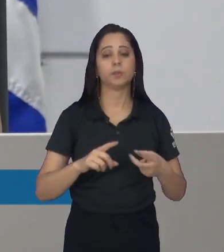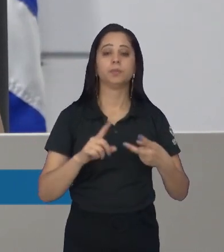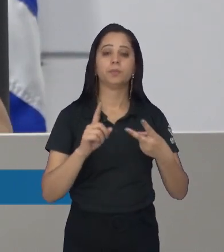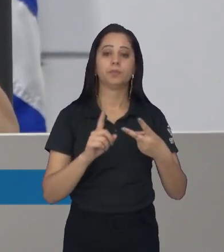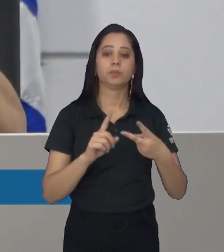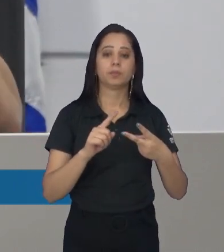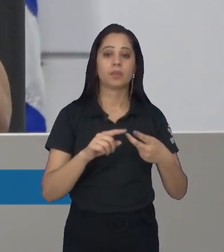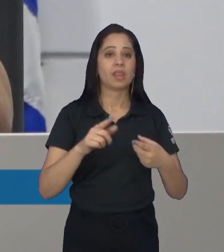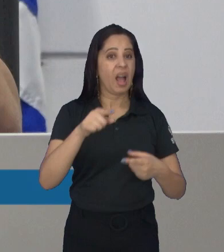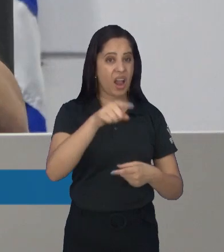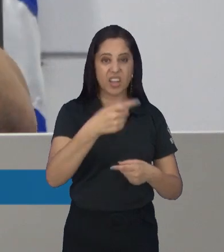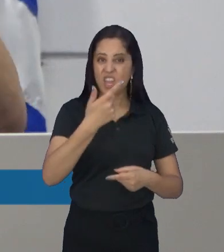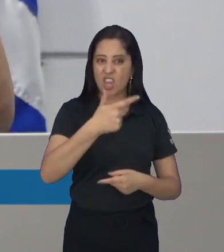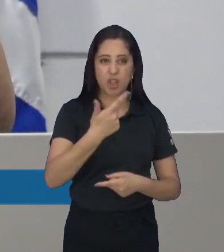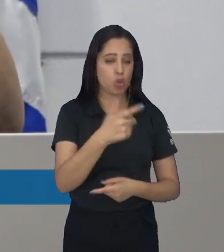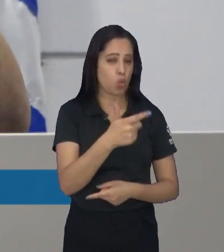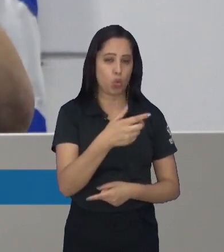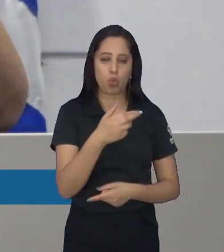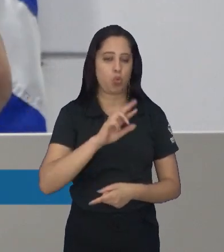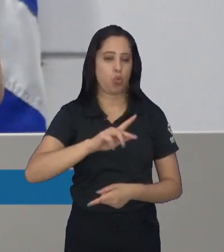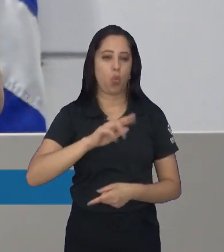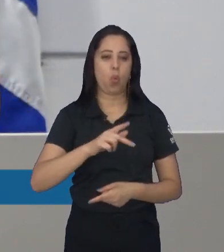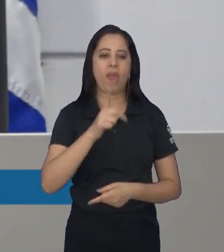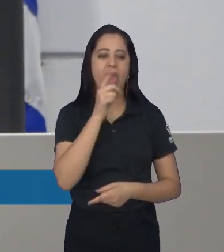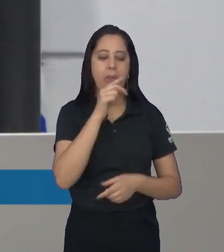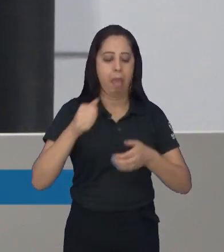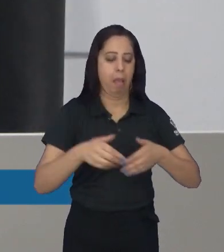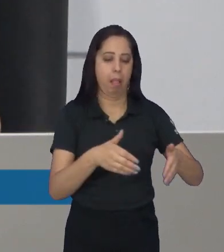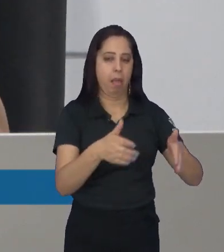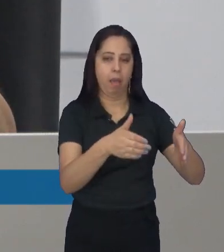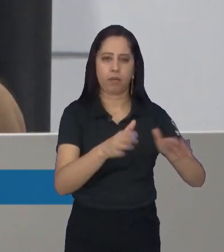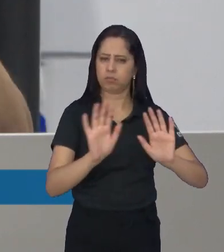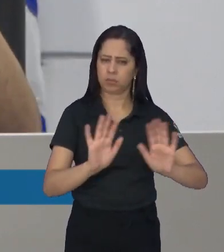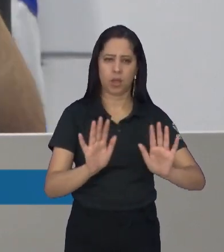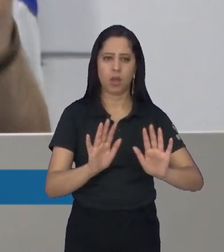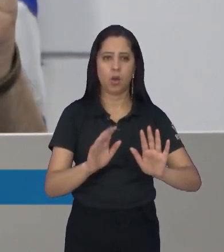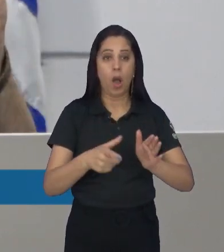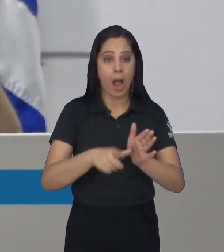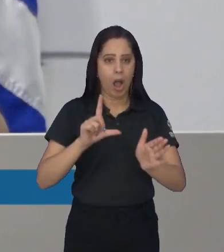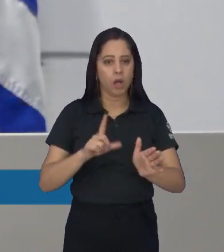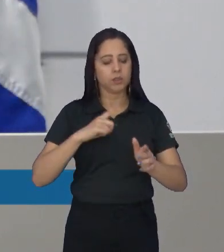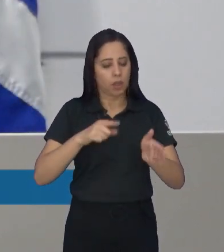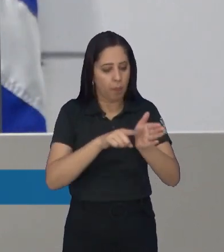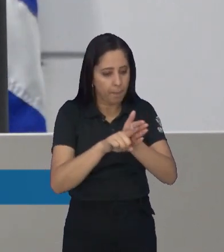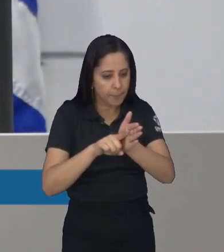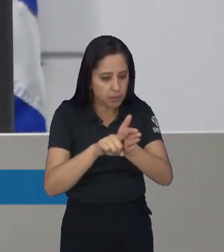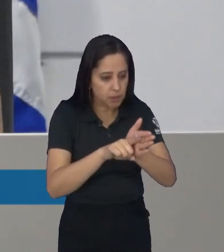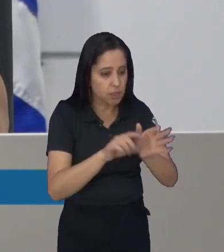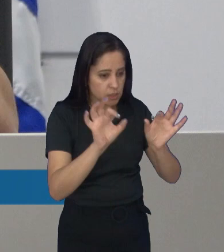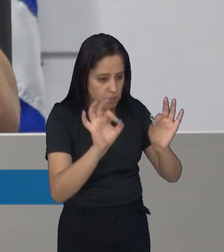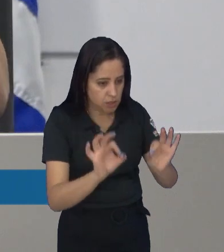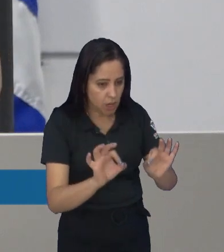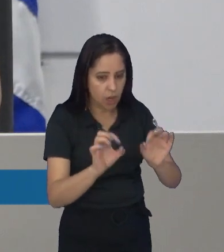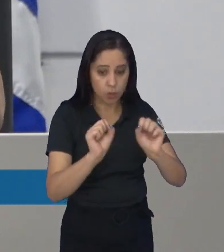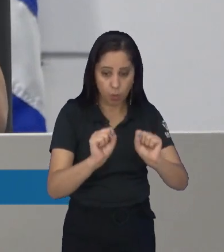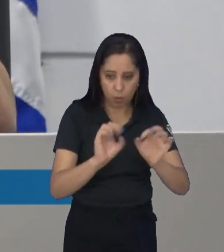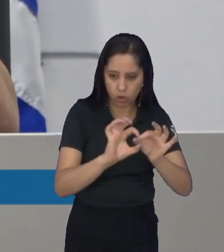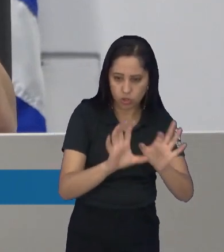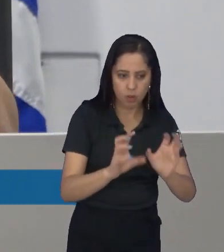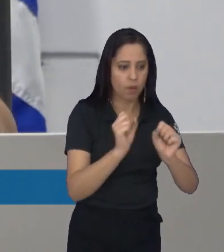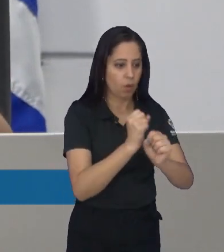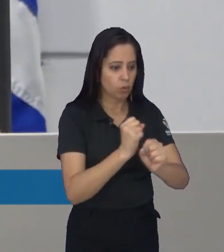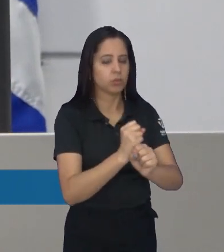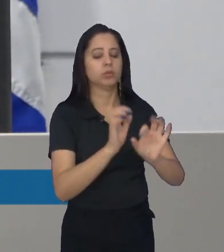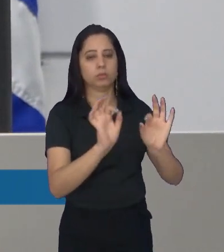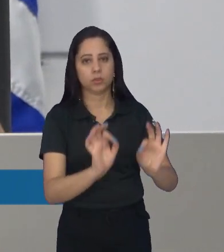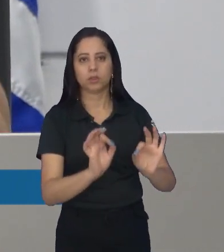ali não é um Brejo que foi aprovado pela CETESB teve tudo foi tudo analisado licenciado adequadamente Então passa pelo grau